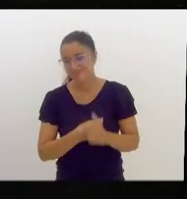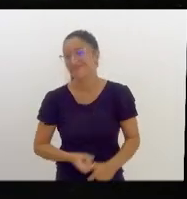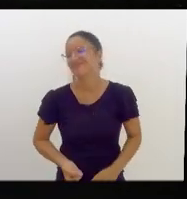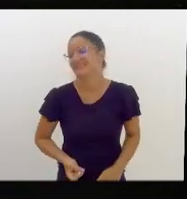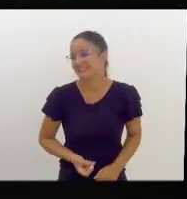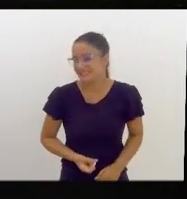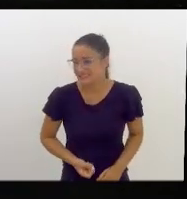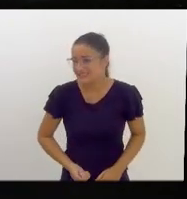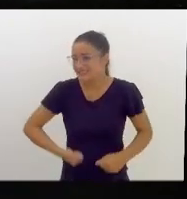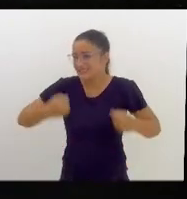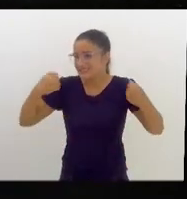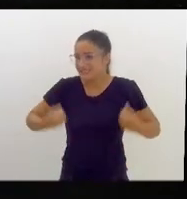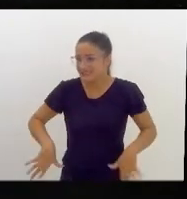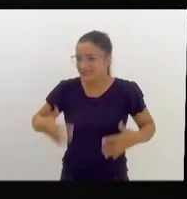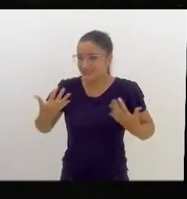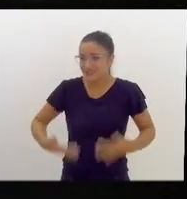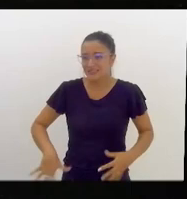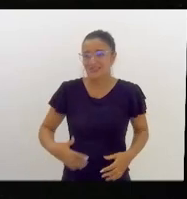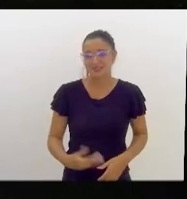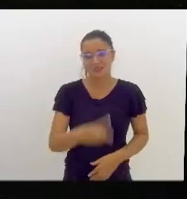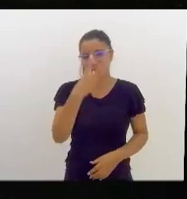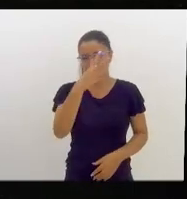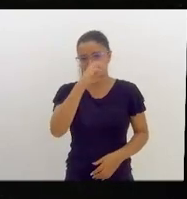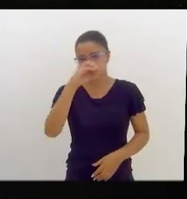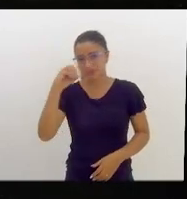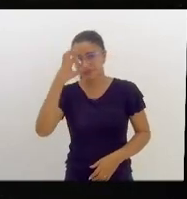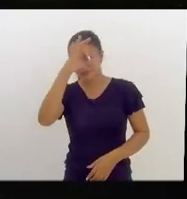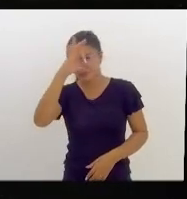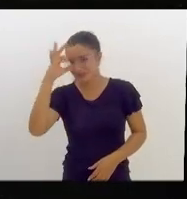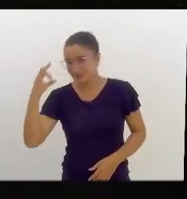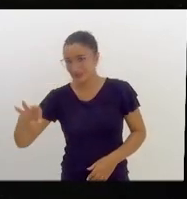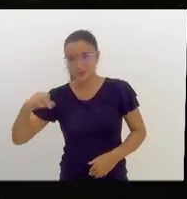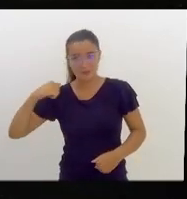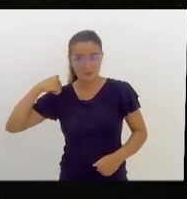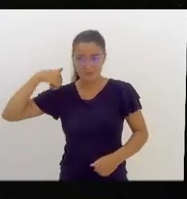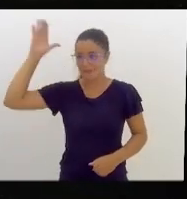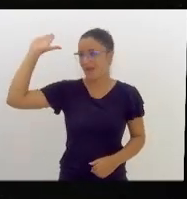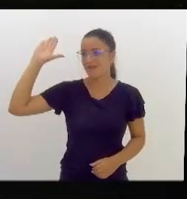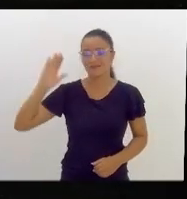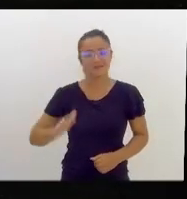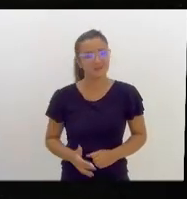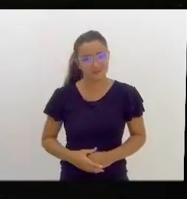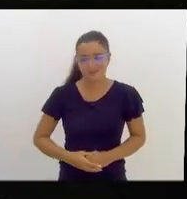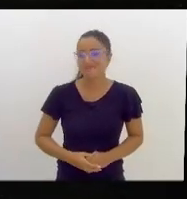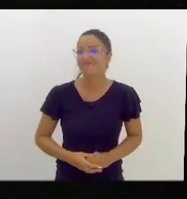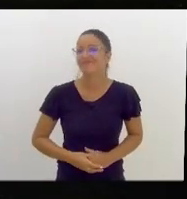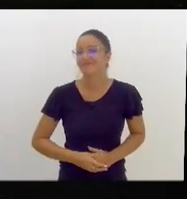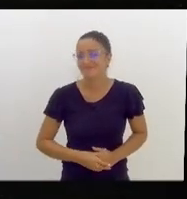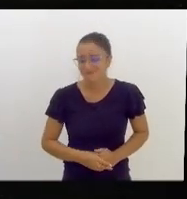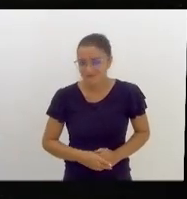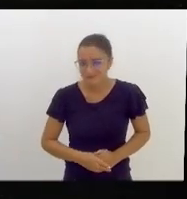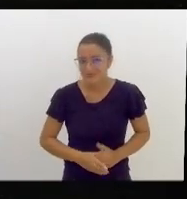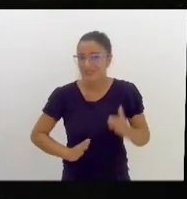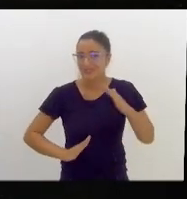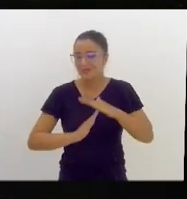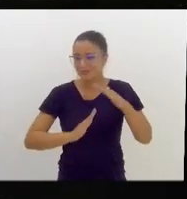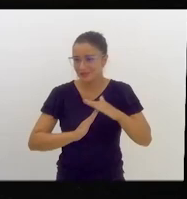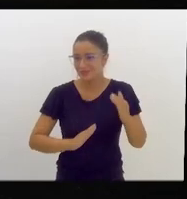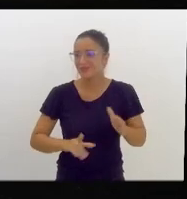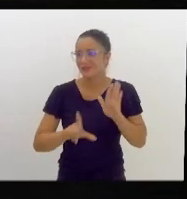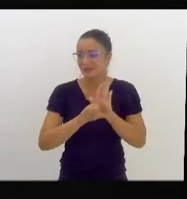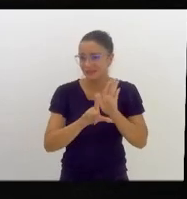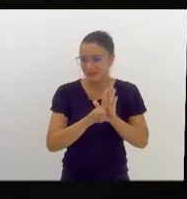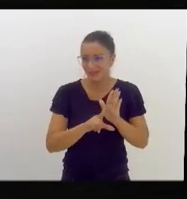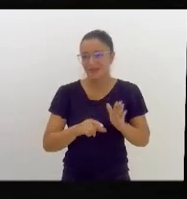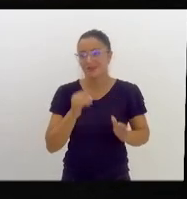já ultrapassou os 200% dos limites, né, estabelecido pela lei de recuperação,